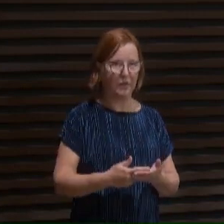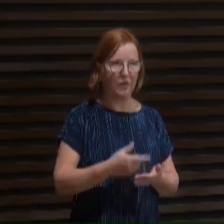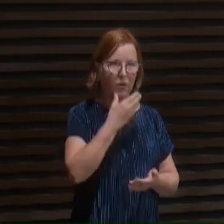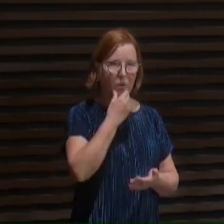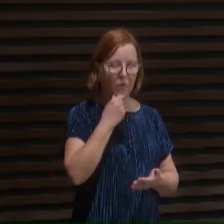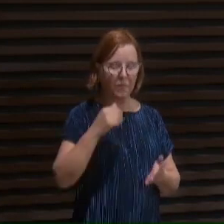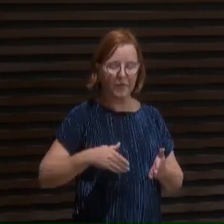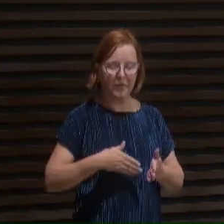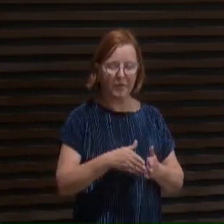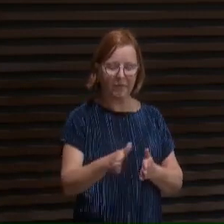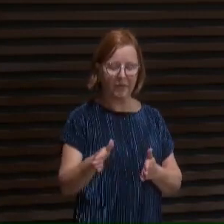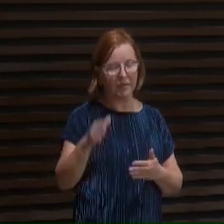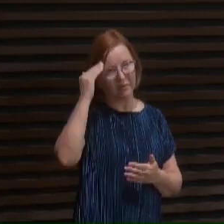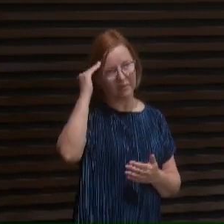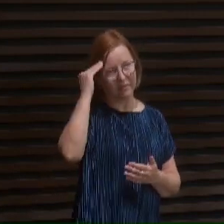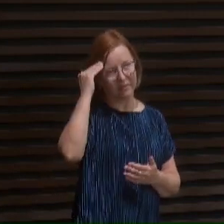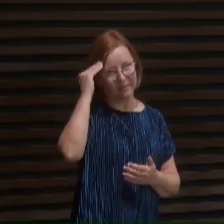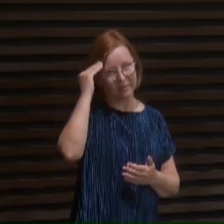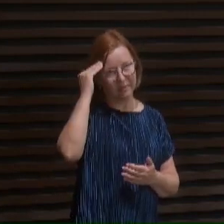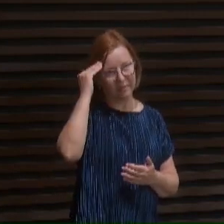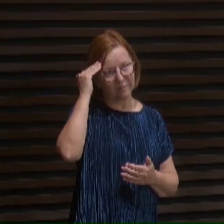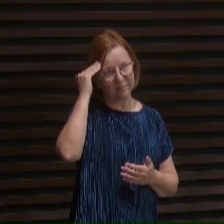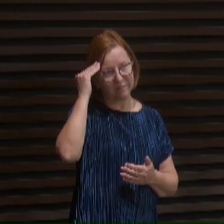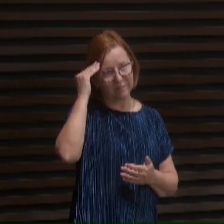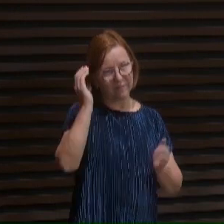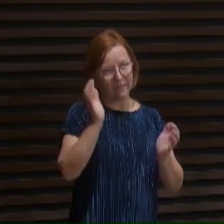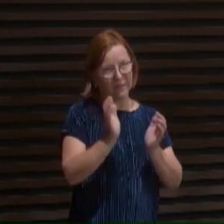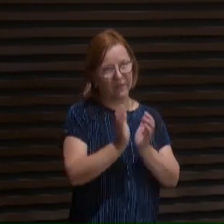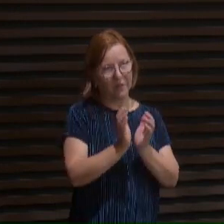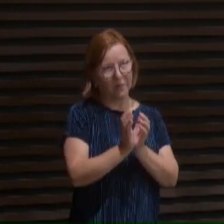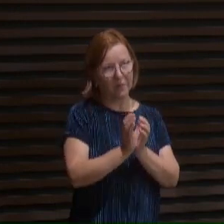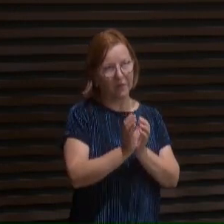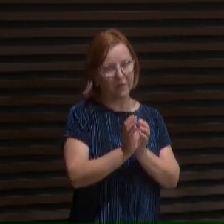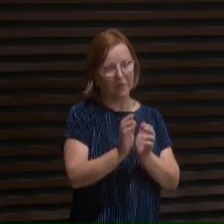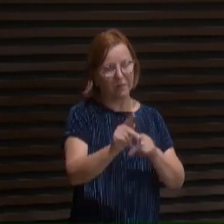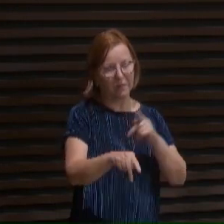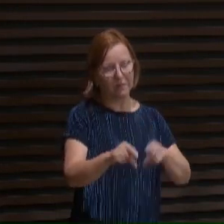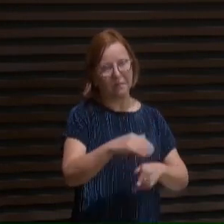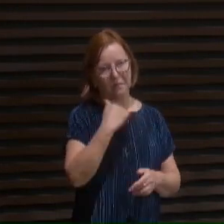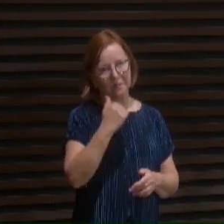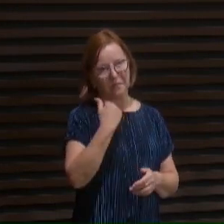do caminho do entendimento, na congregação dos mortos repousará.